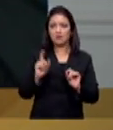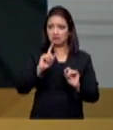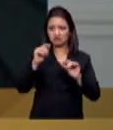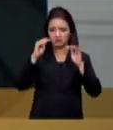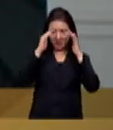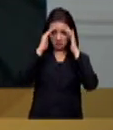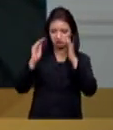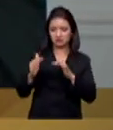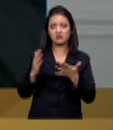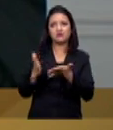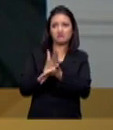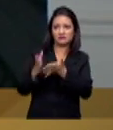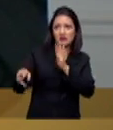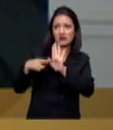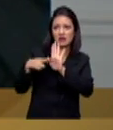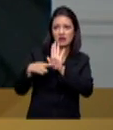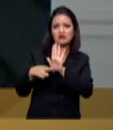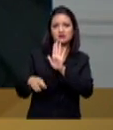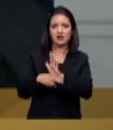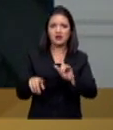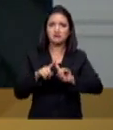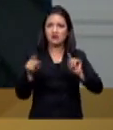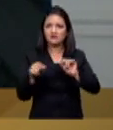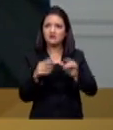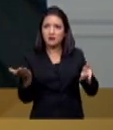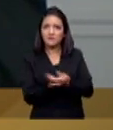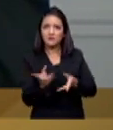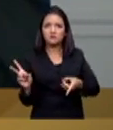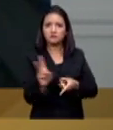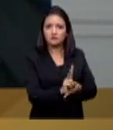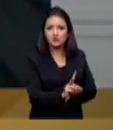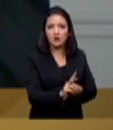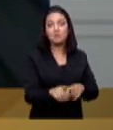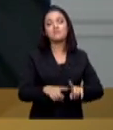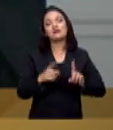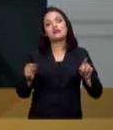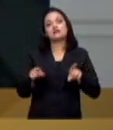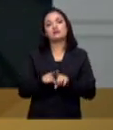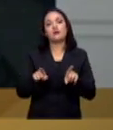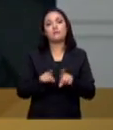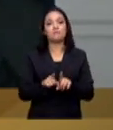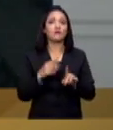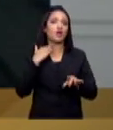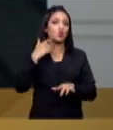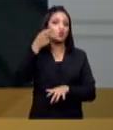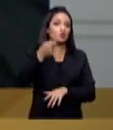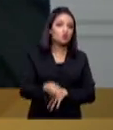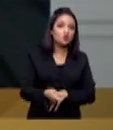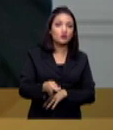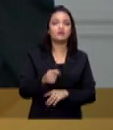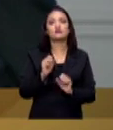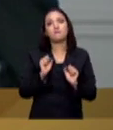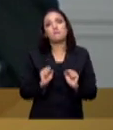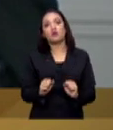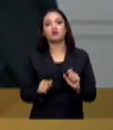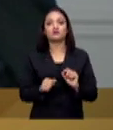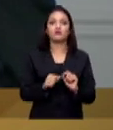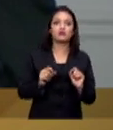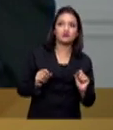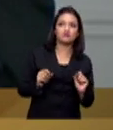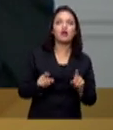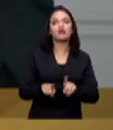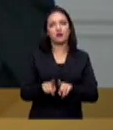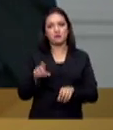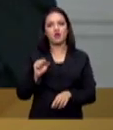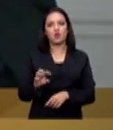a medida necessária. Assim como o juiz difusamente pode fazê-lo, entendo que o